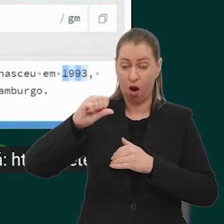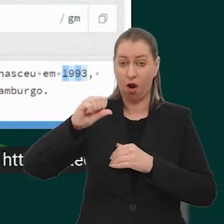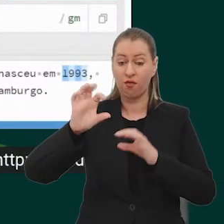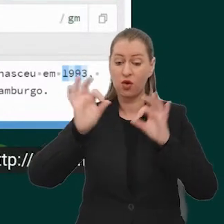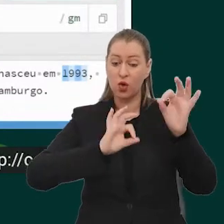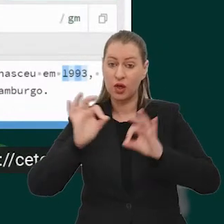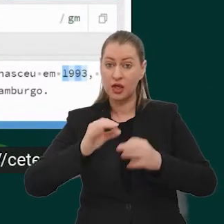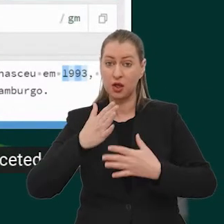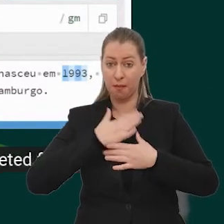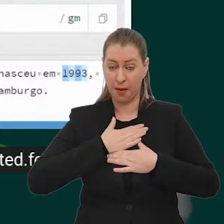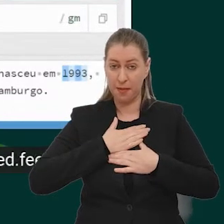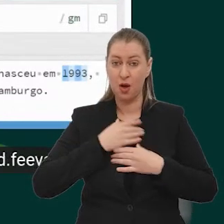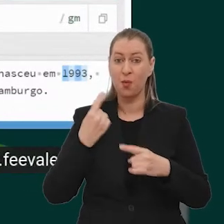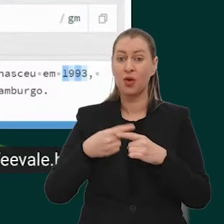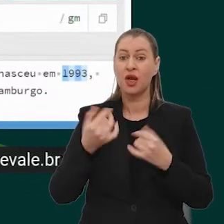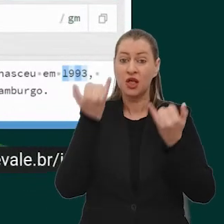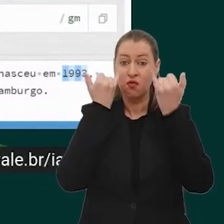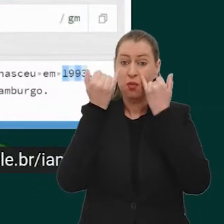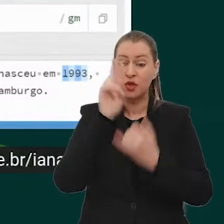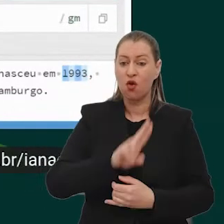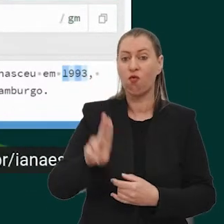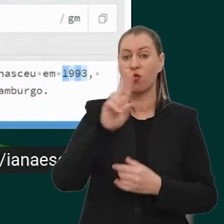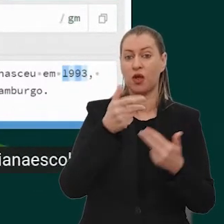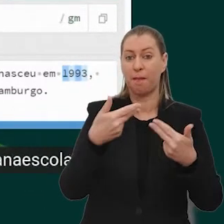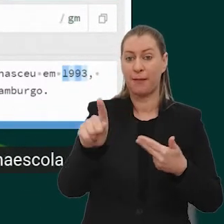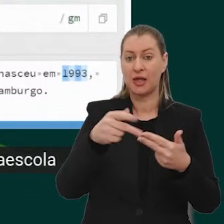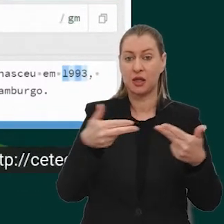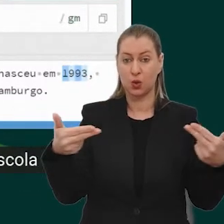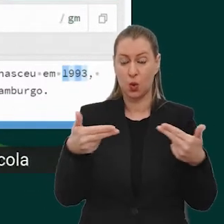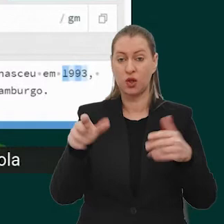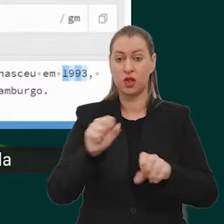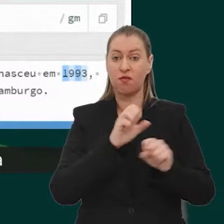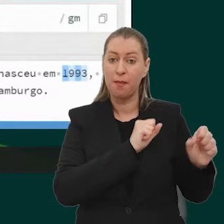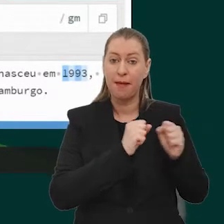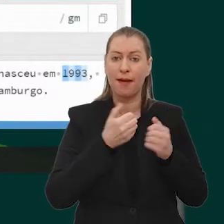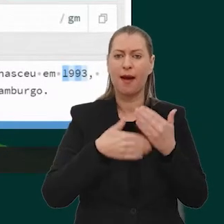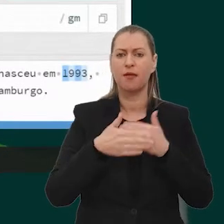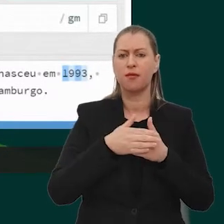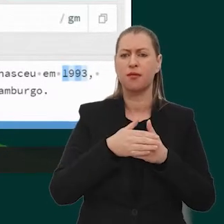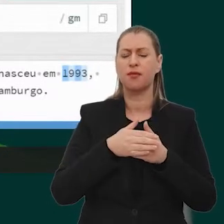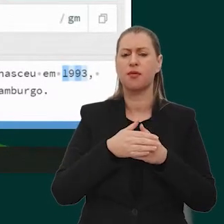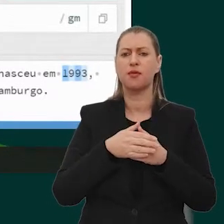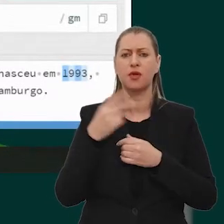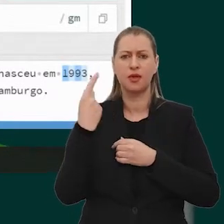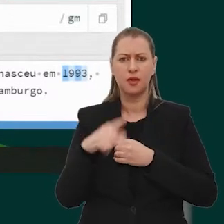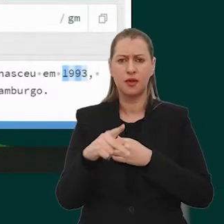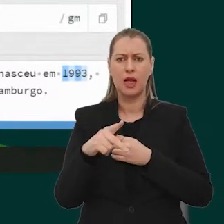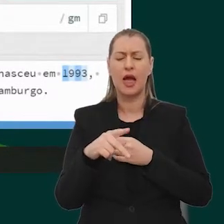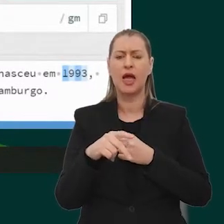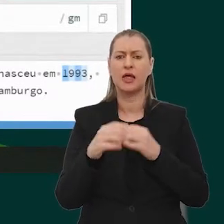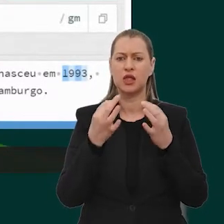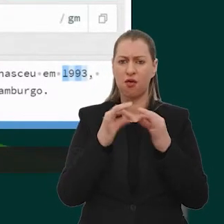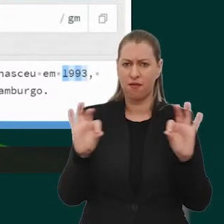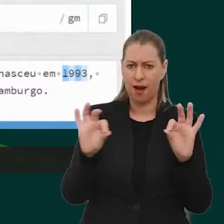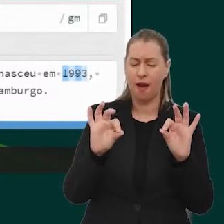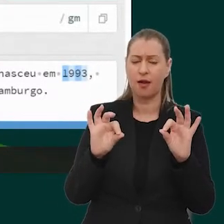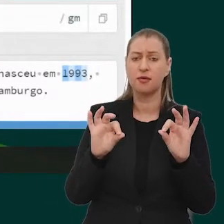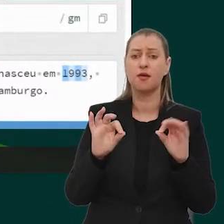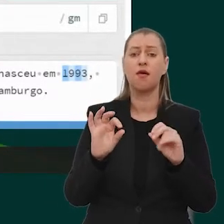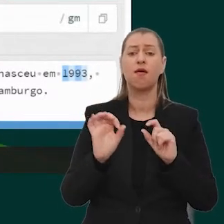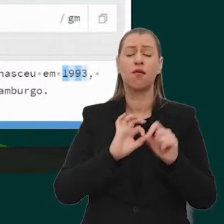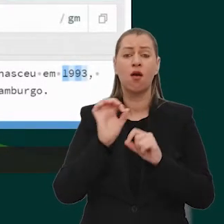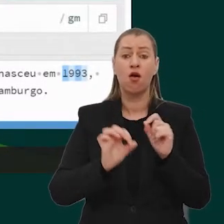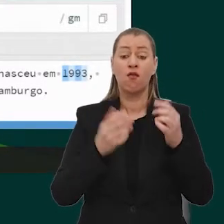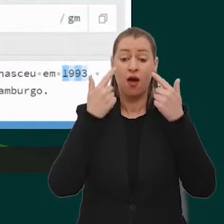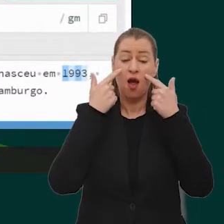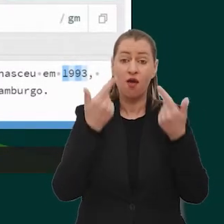para mim, porque essa informação eu vou usar para X coisa. Então, ele vai pegando cada uma das partes daquela sentença,